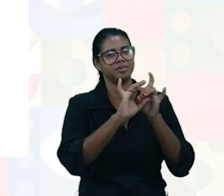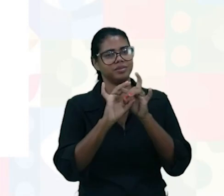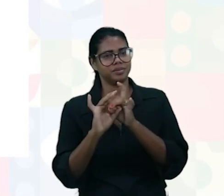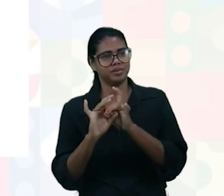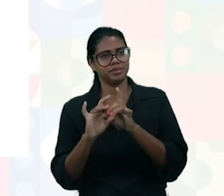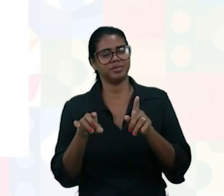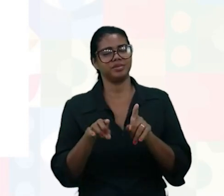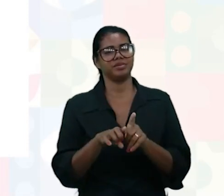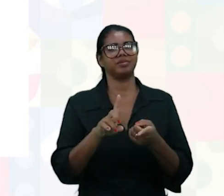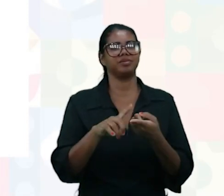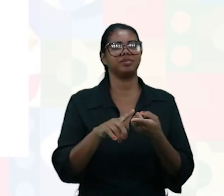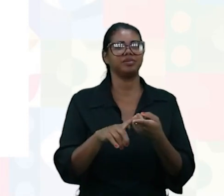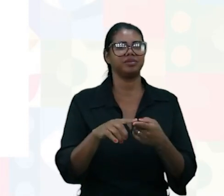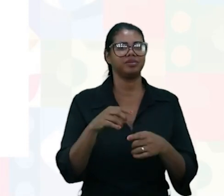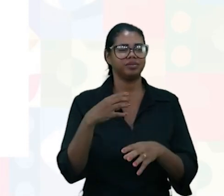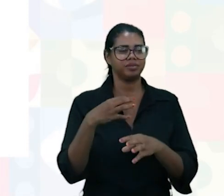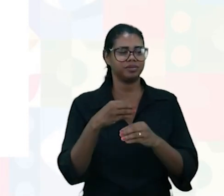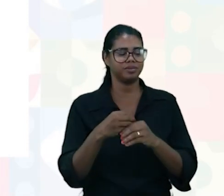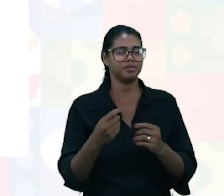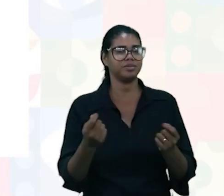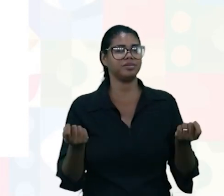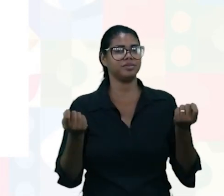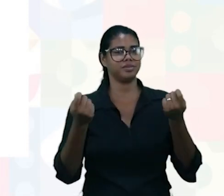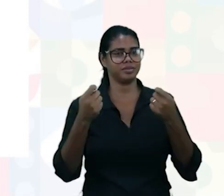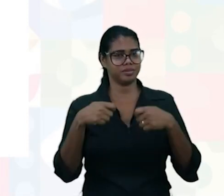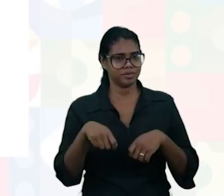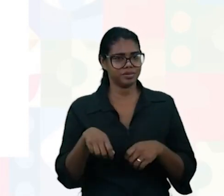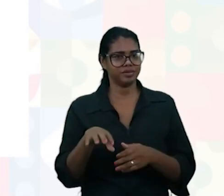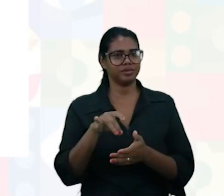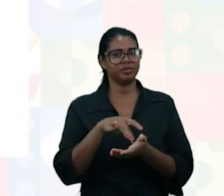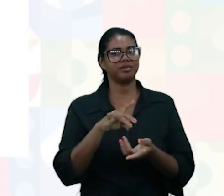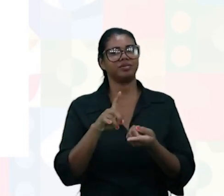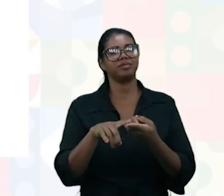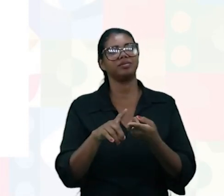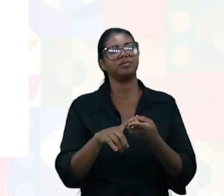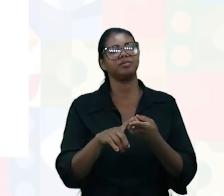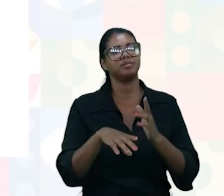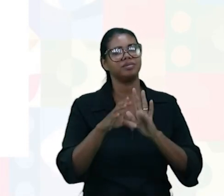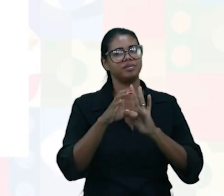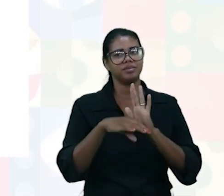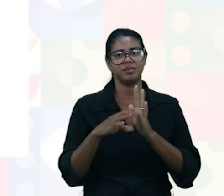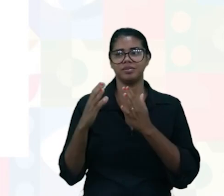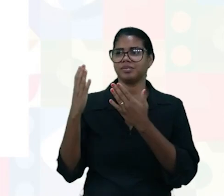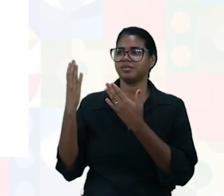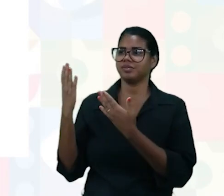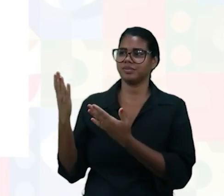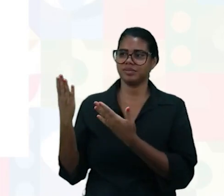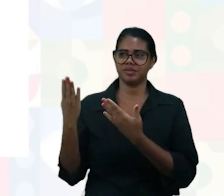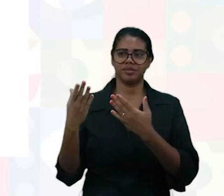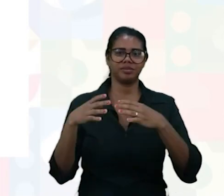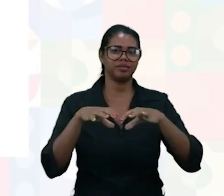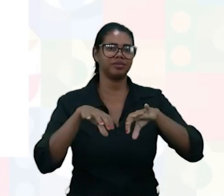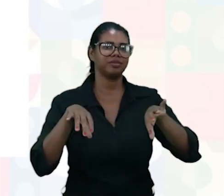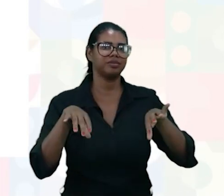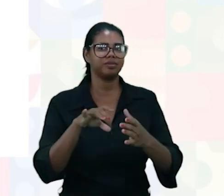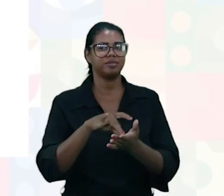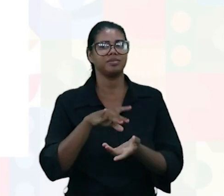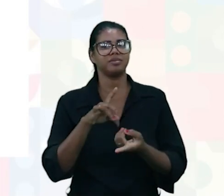gente já de cara identifica que é possível unir por semelhanças e separar, né,